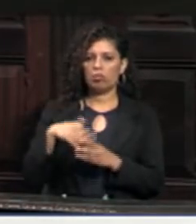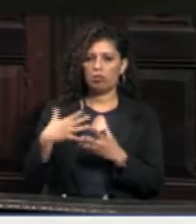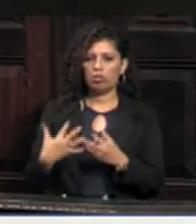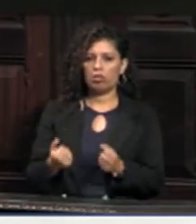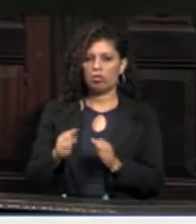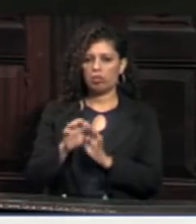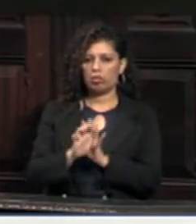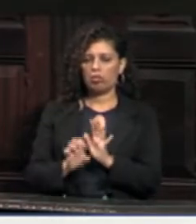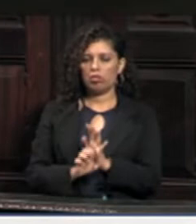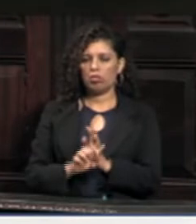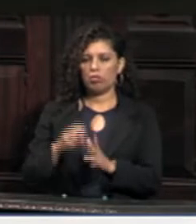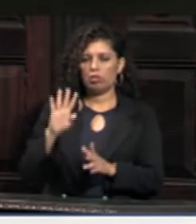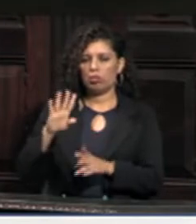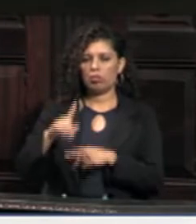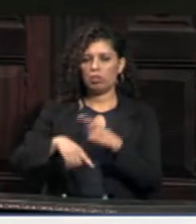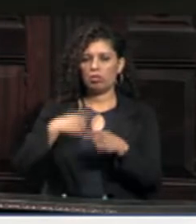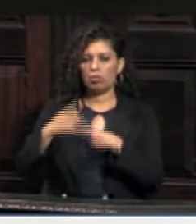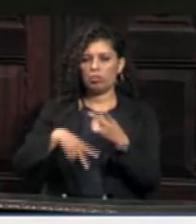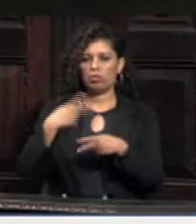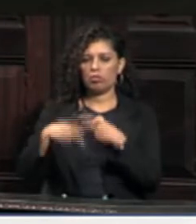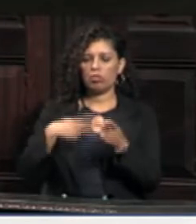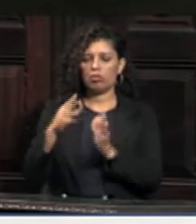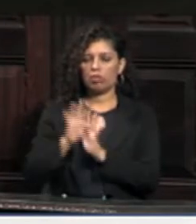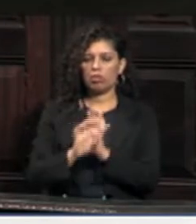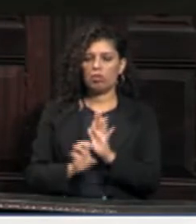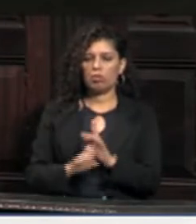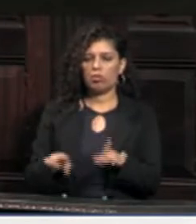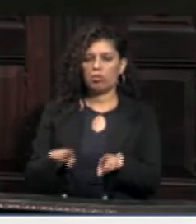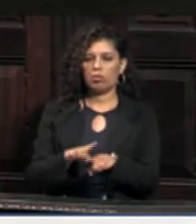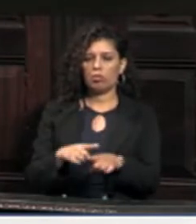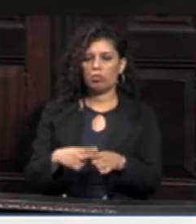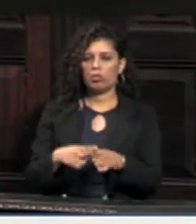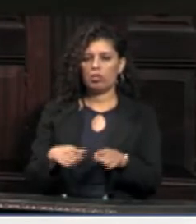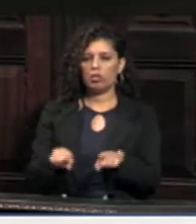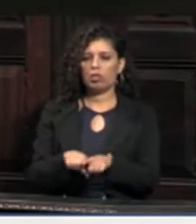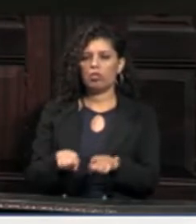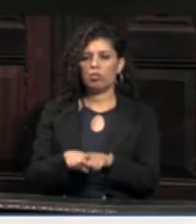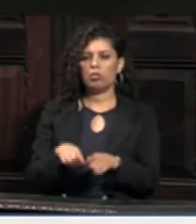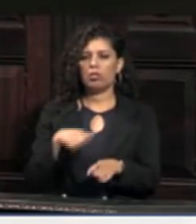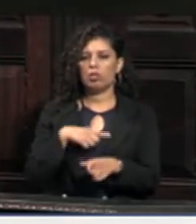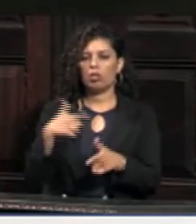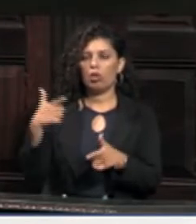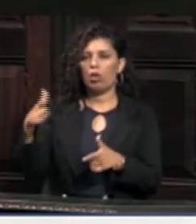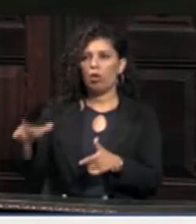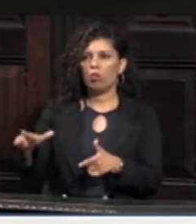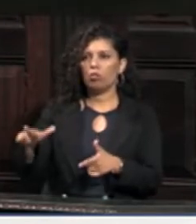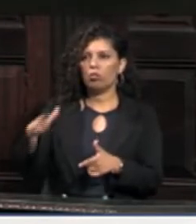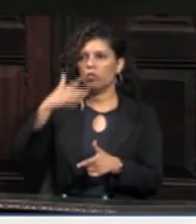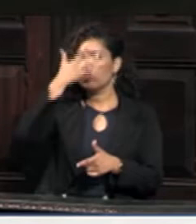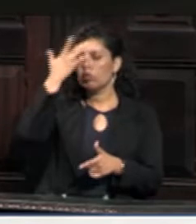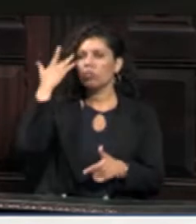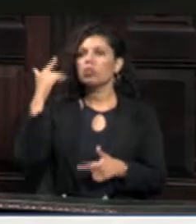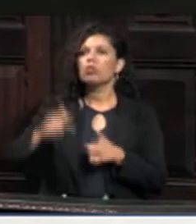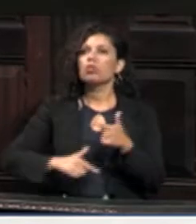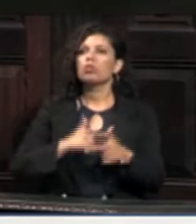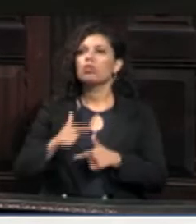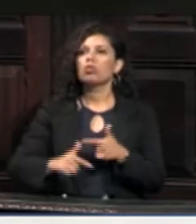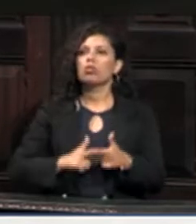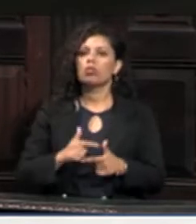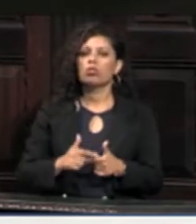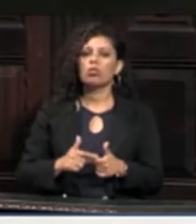agora, depois coloco a emenda, porque também tem outros profissionais que estão em volta